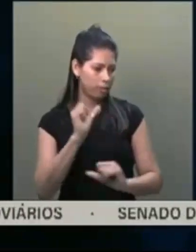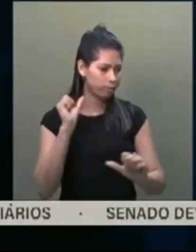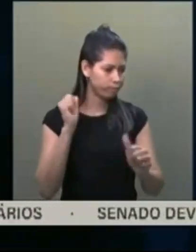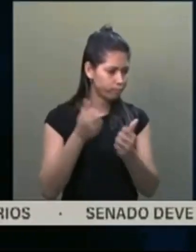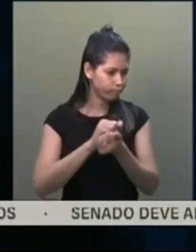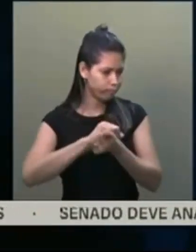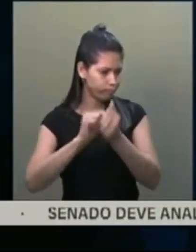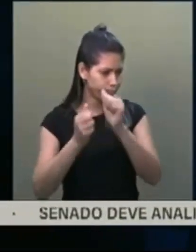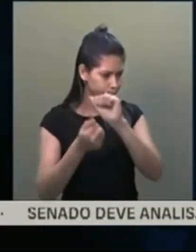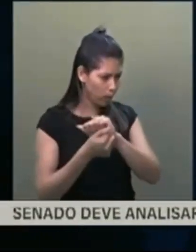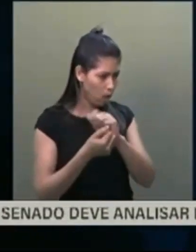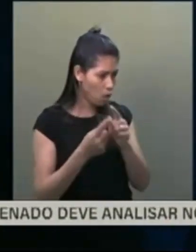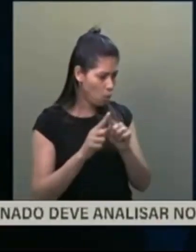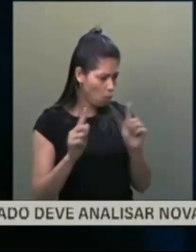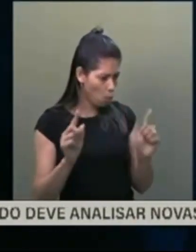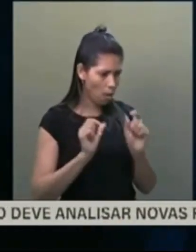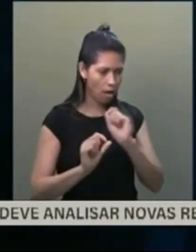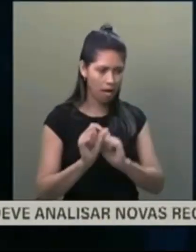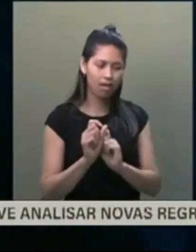aí. Segundo,